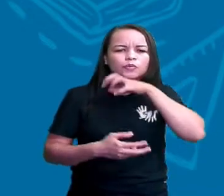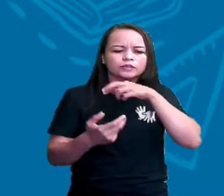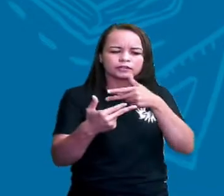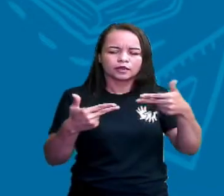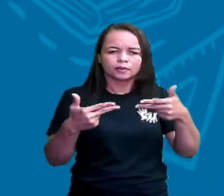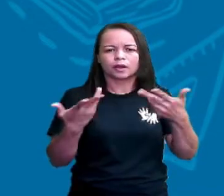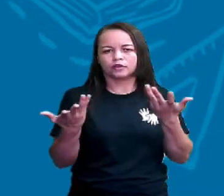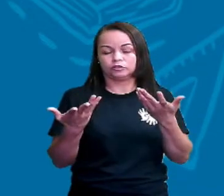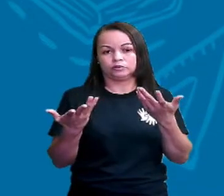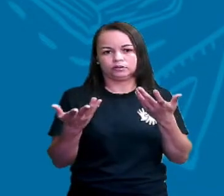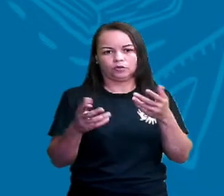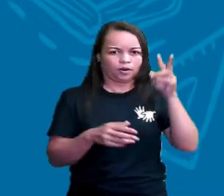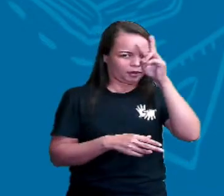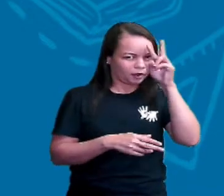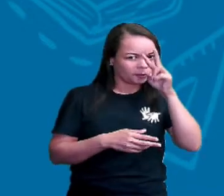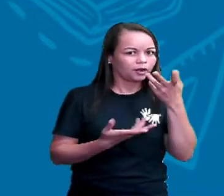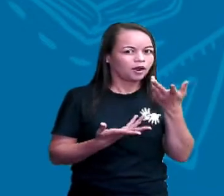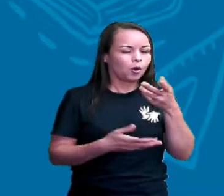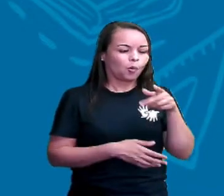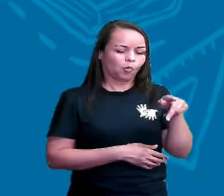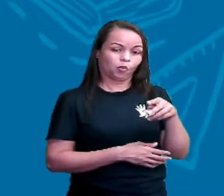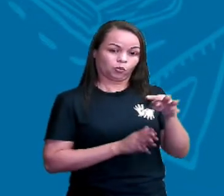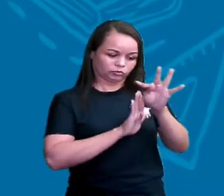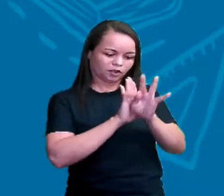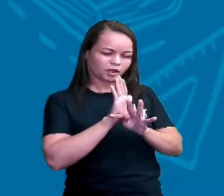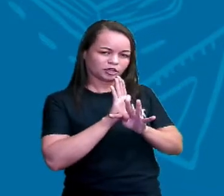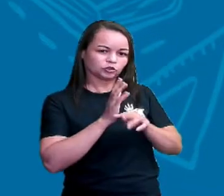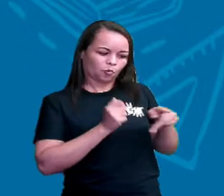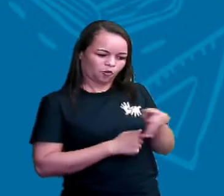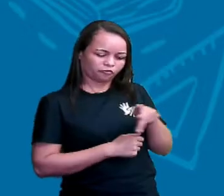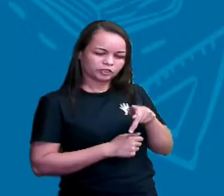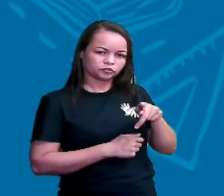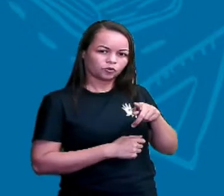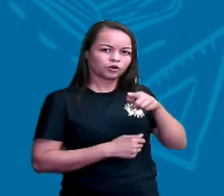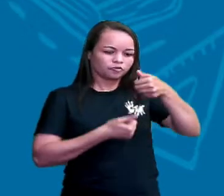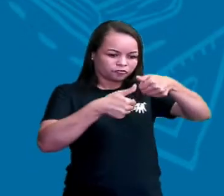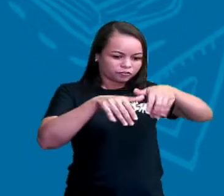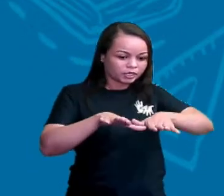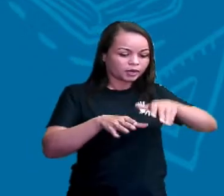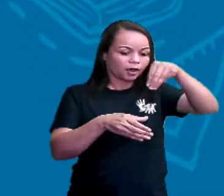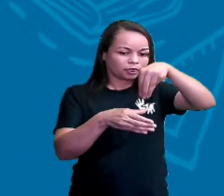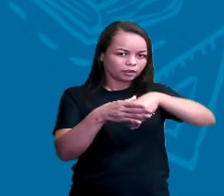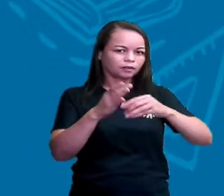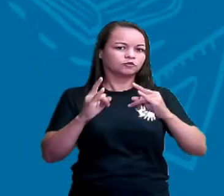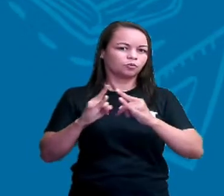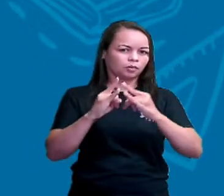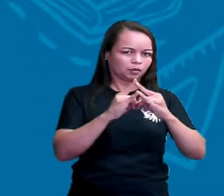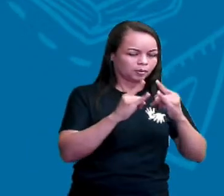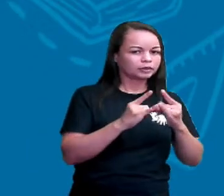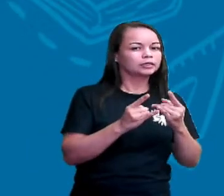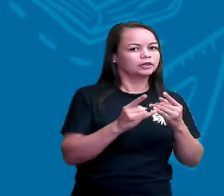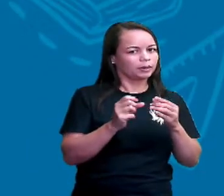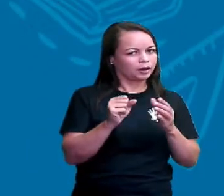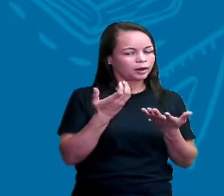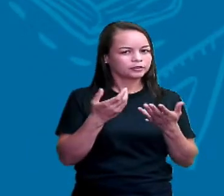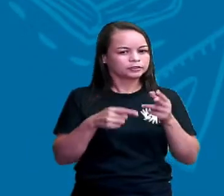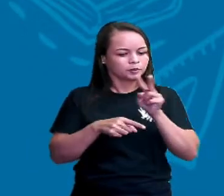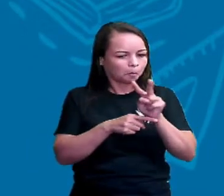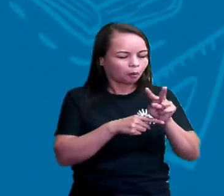professores orientaram os estudantes a permanecerem dentro das barracas, né, como uma forma de estar se